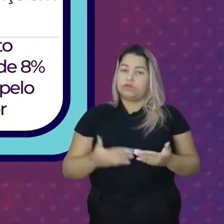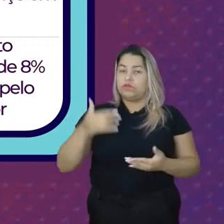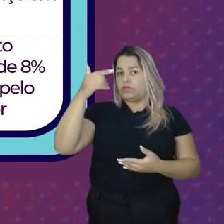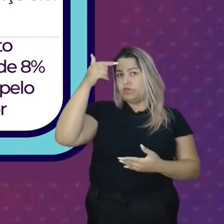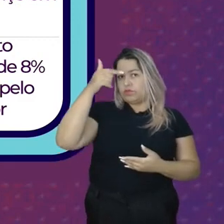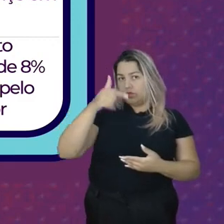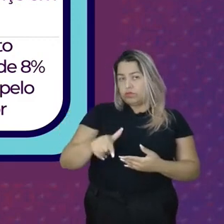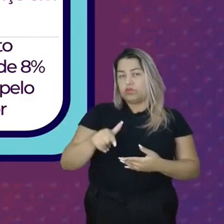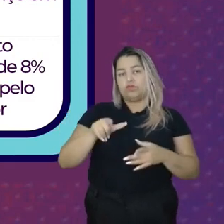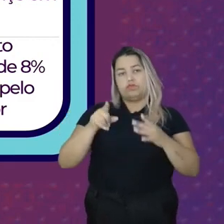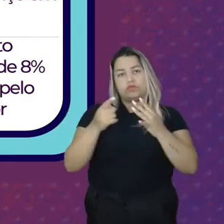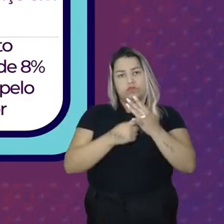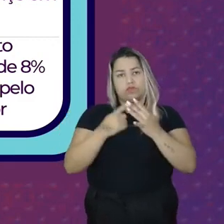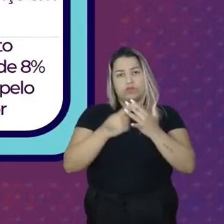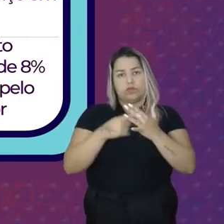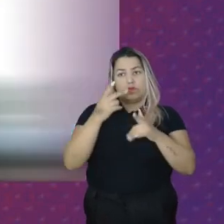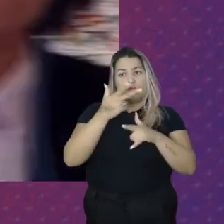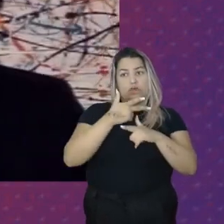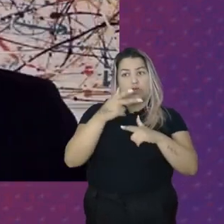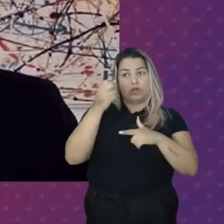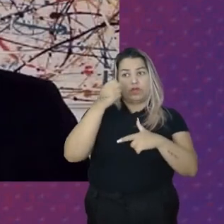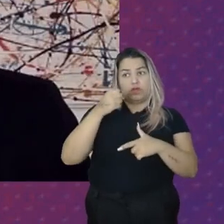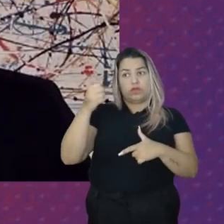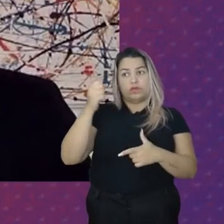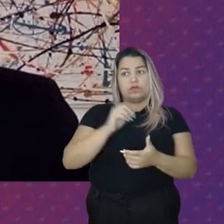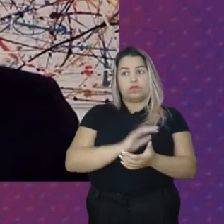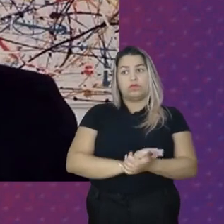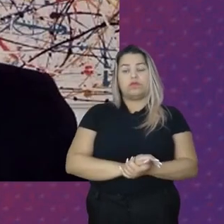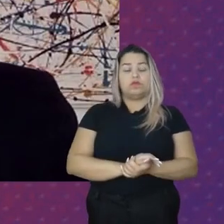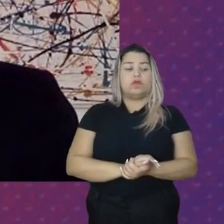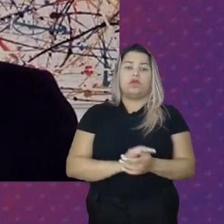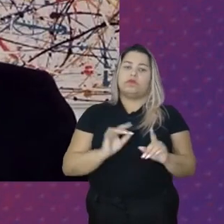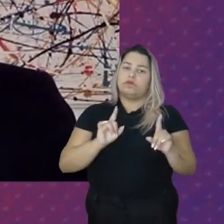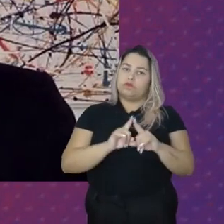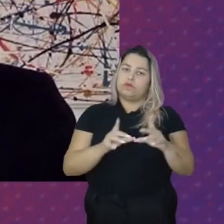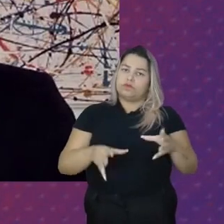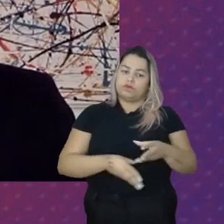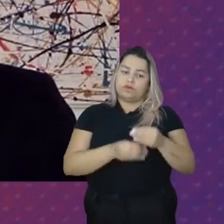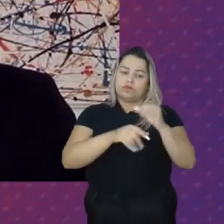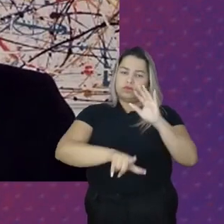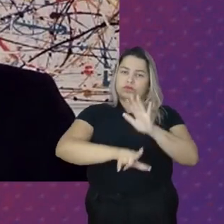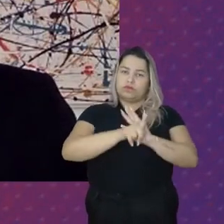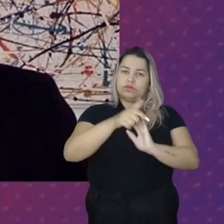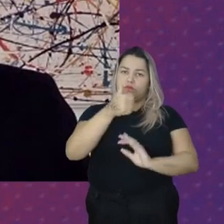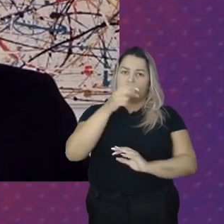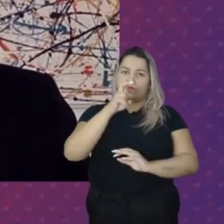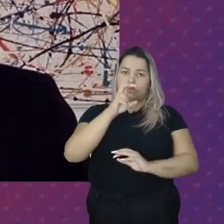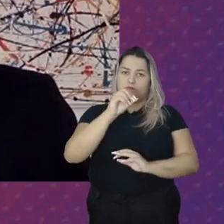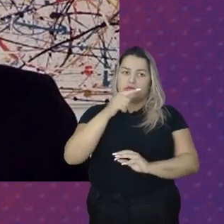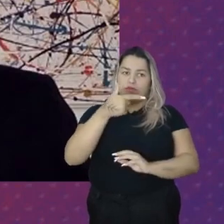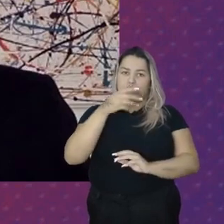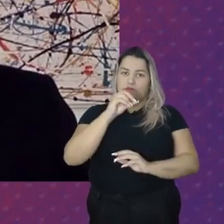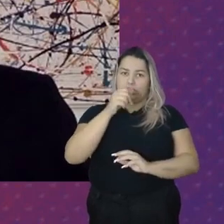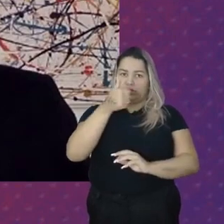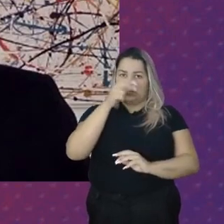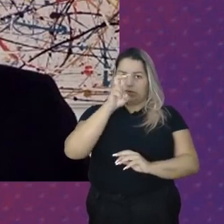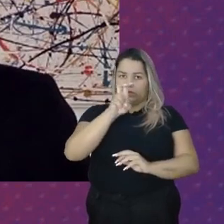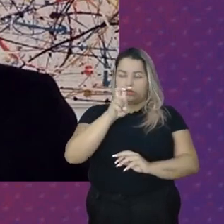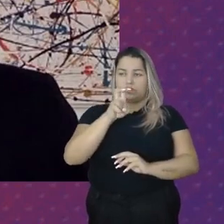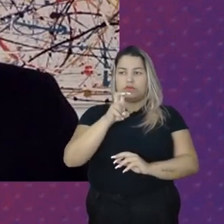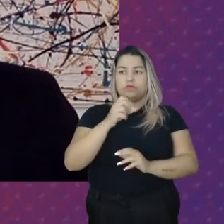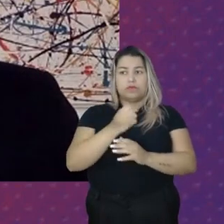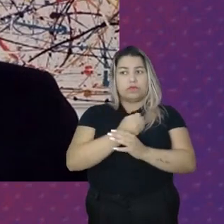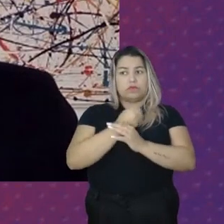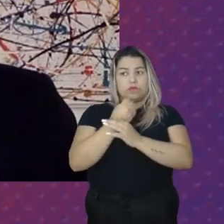outras conquistas e avanços, né, que a Lei Complementar 150 de 2015